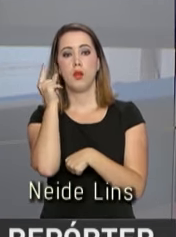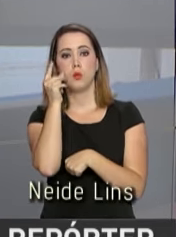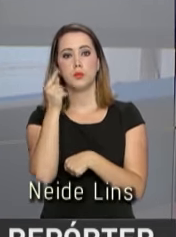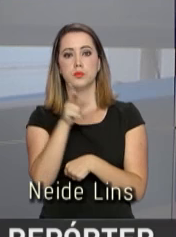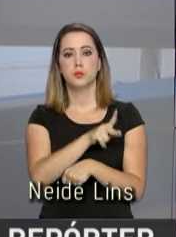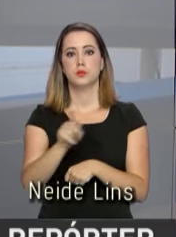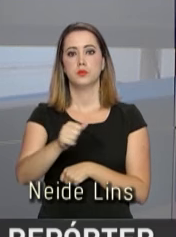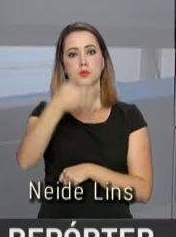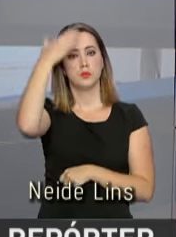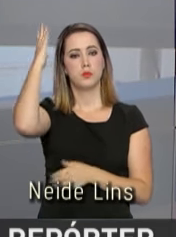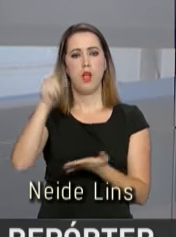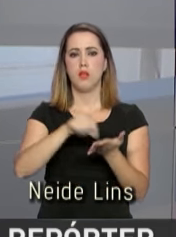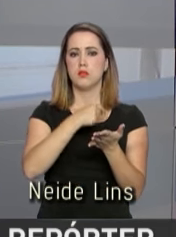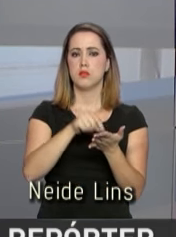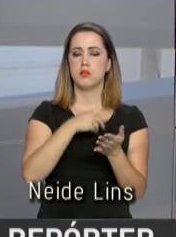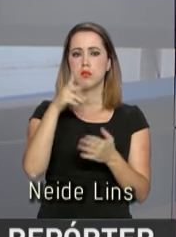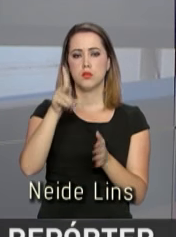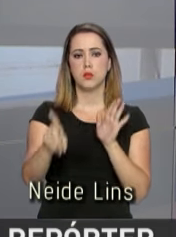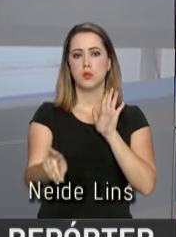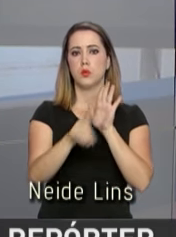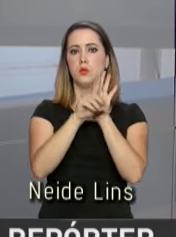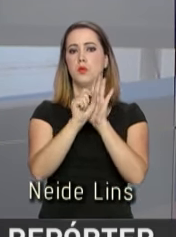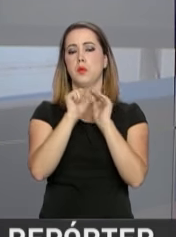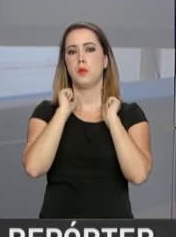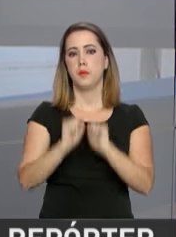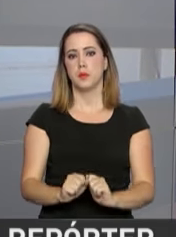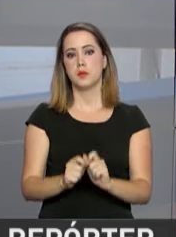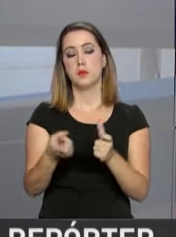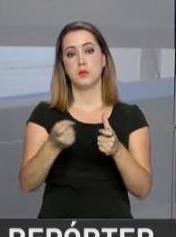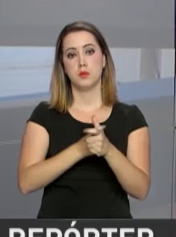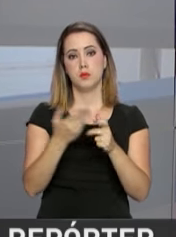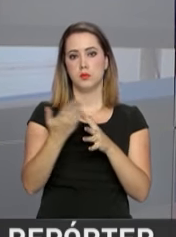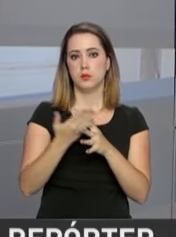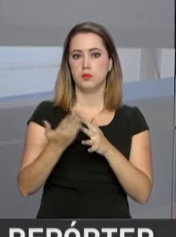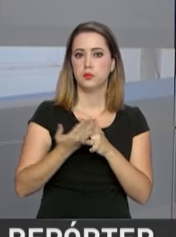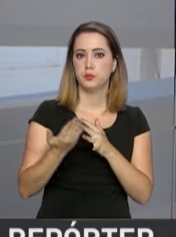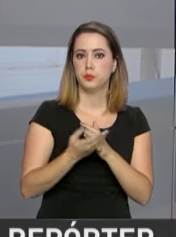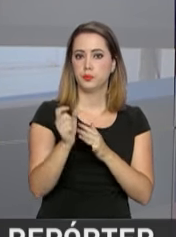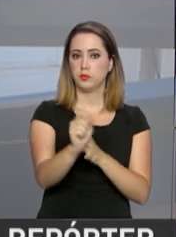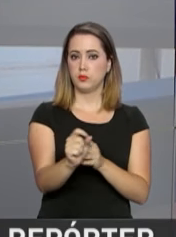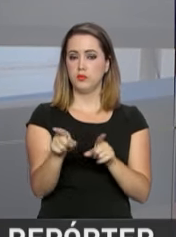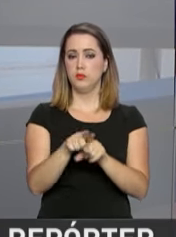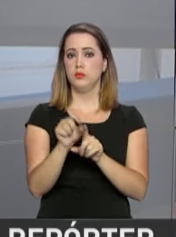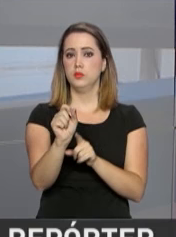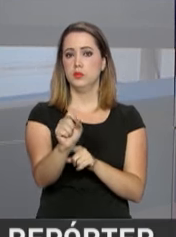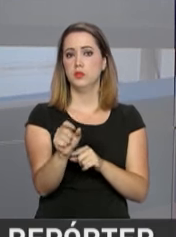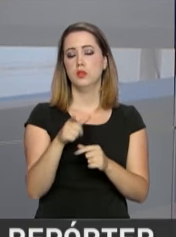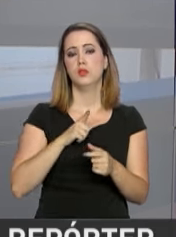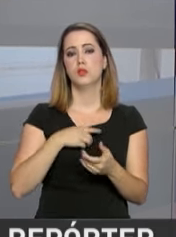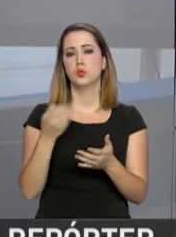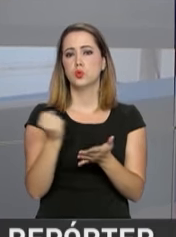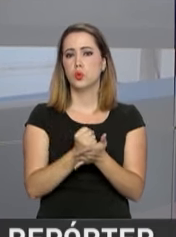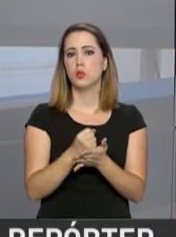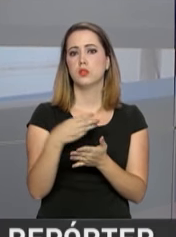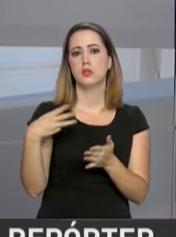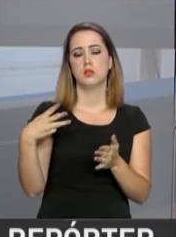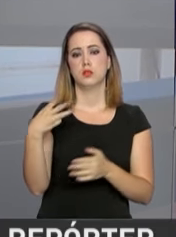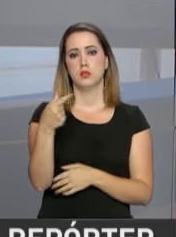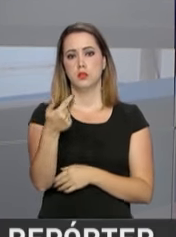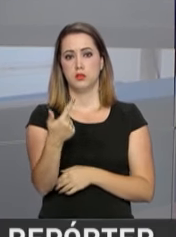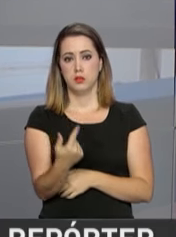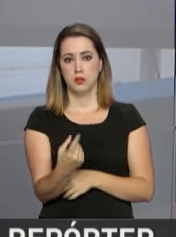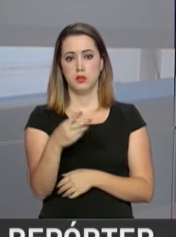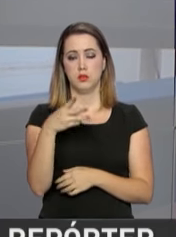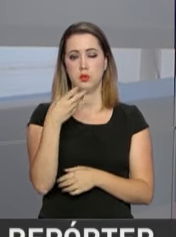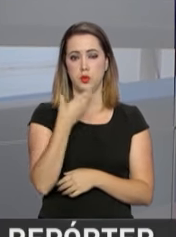michel temer assinou decreto que permite a renegociação de empréstimos de produtores rurais de contratos feitos até 31 de dezembro